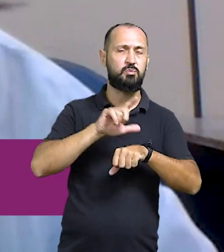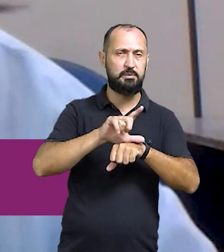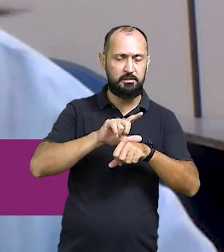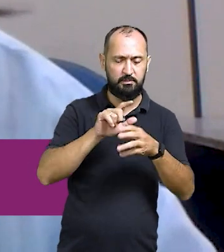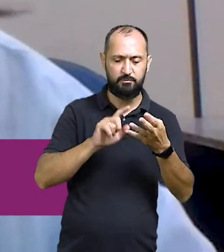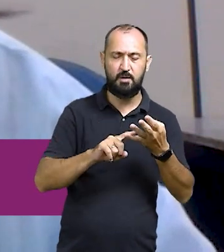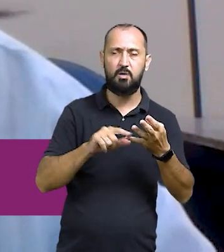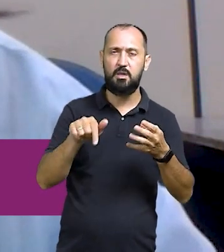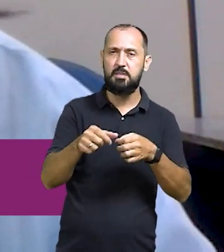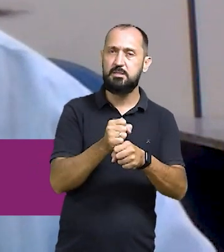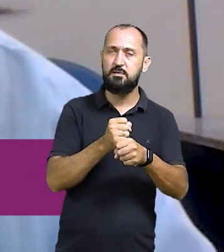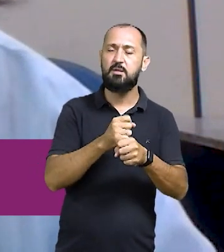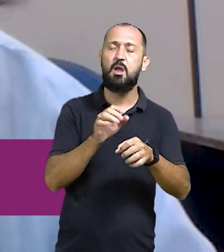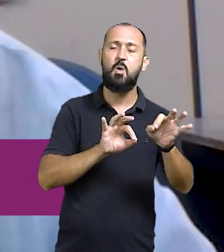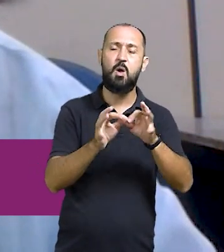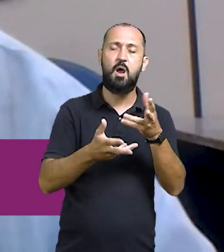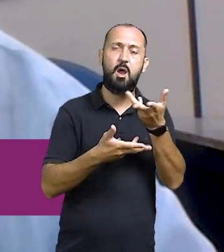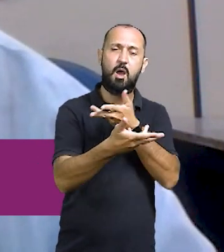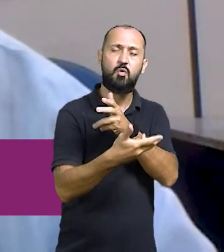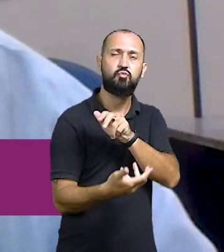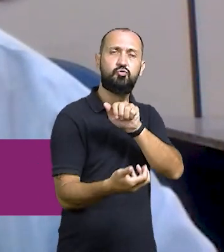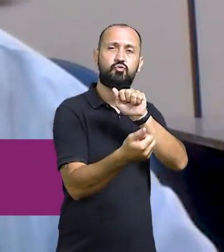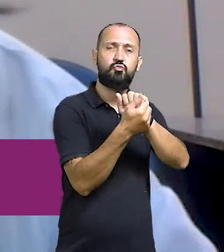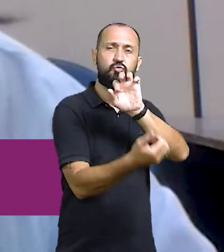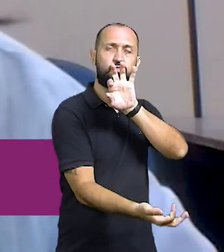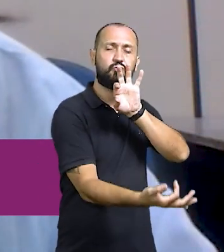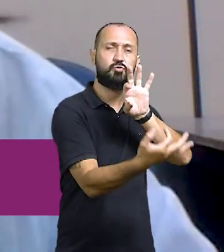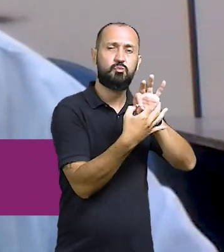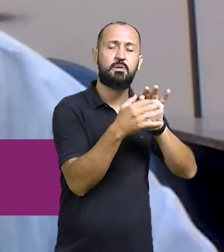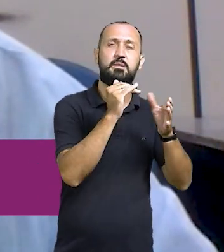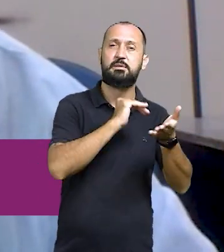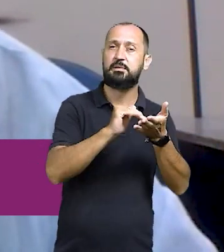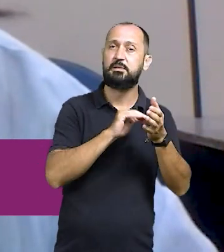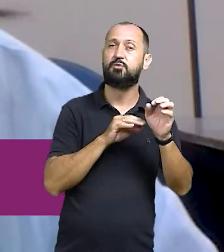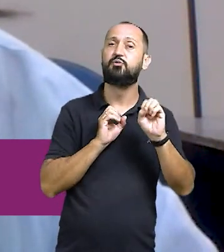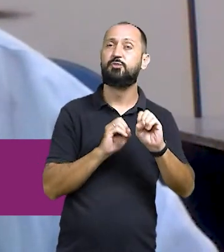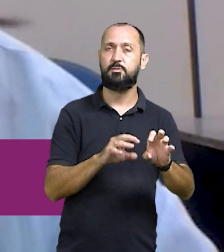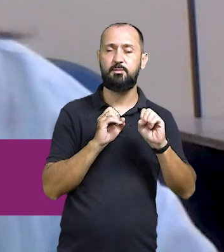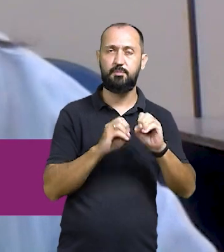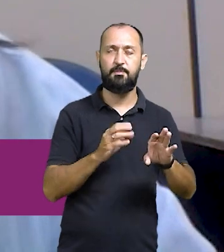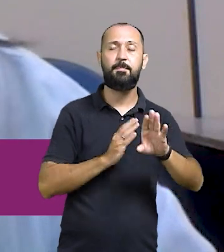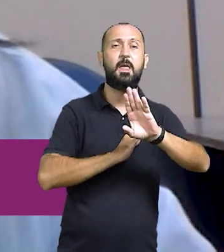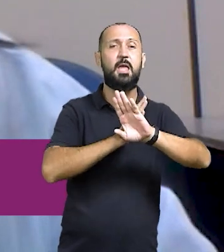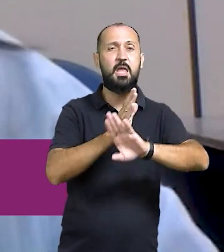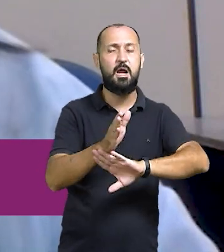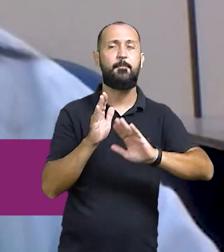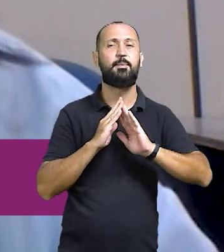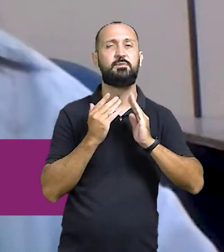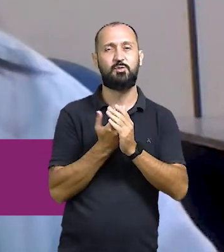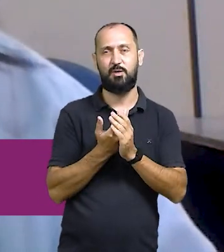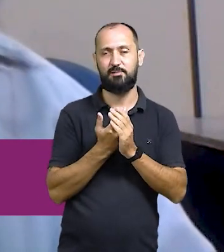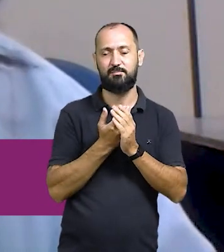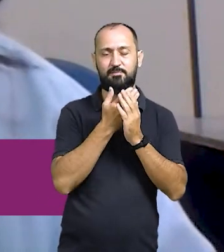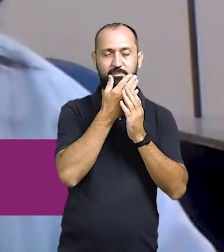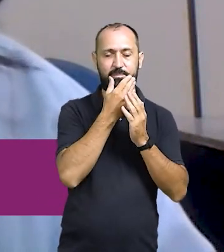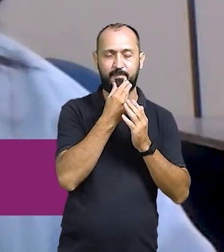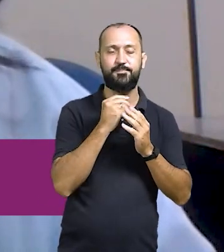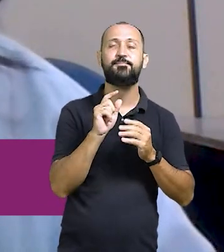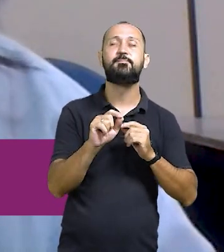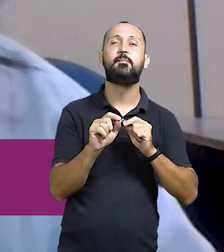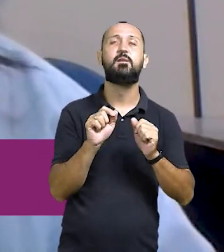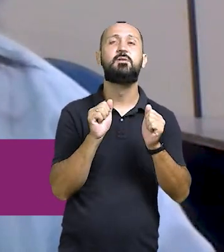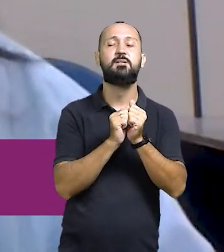programa da Lemes, que a gente possa compartilhar como foi essa experiência, porque são raras, sabe, Lívia, as experiências que chegam